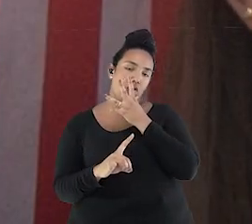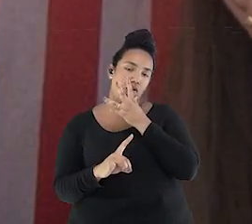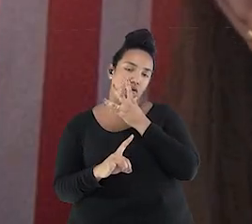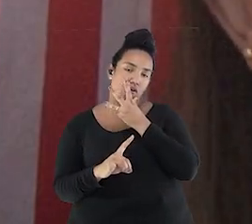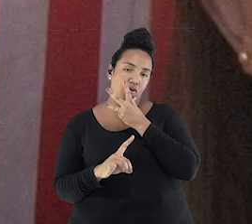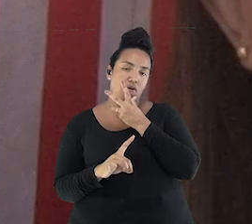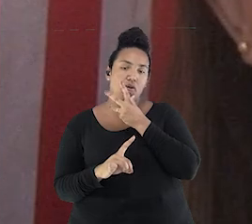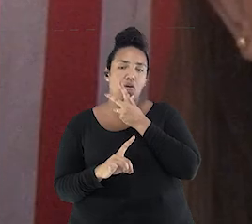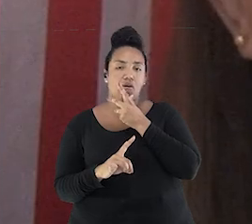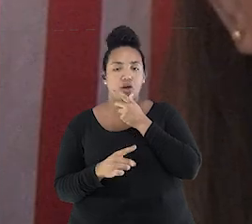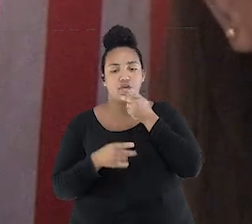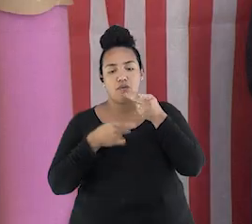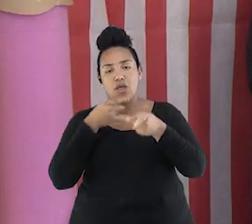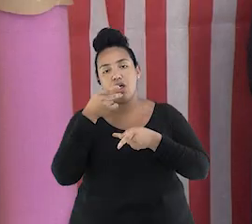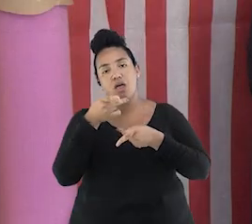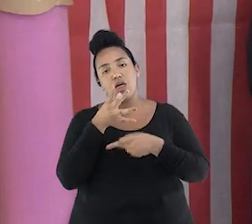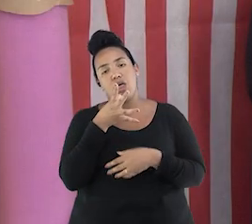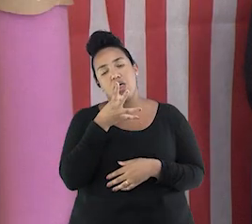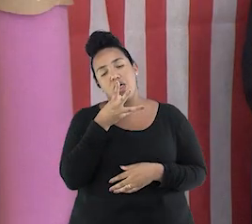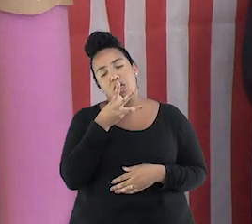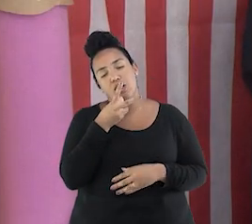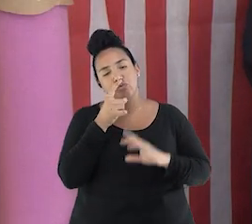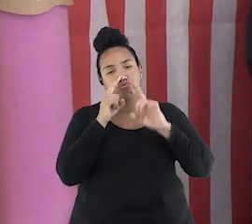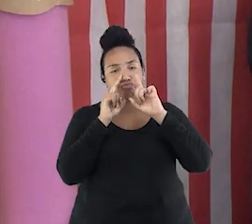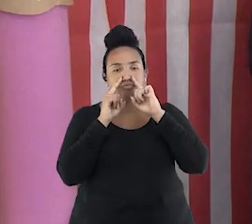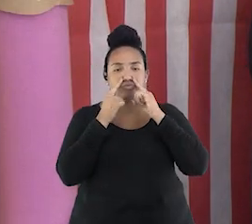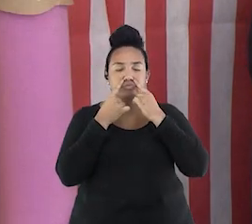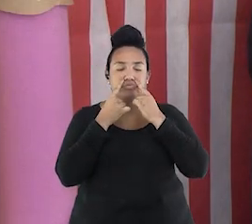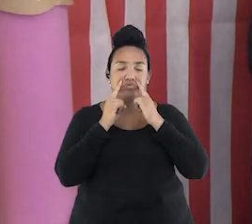devagar, chorava e ria.